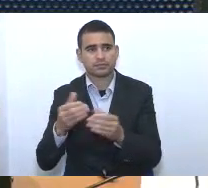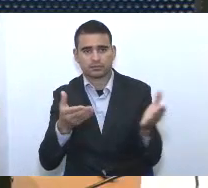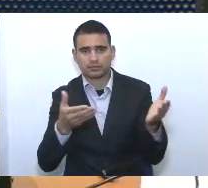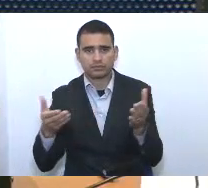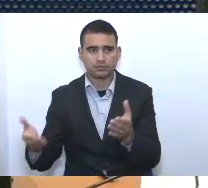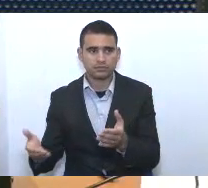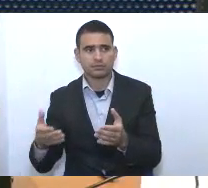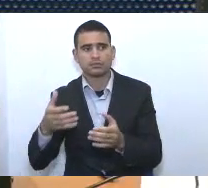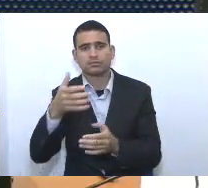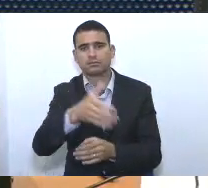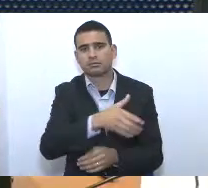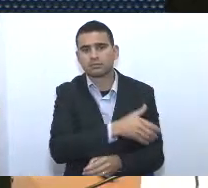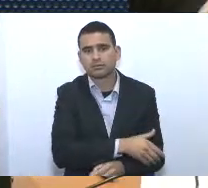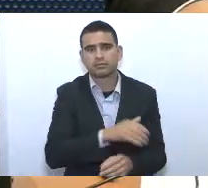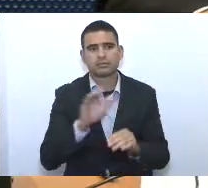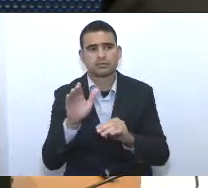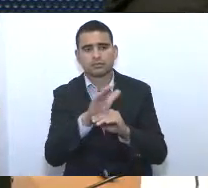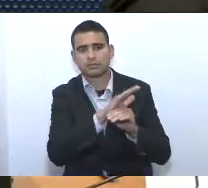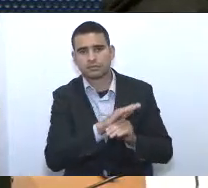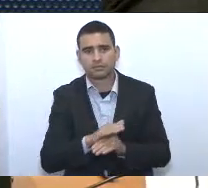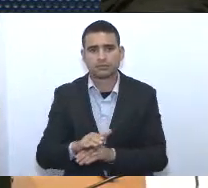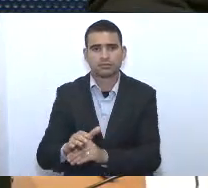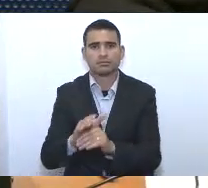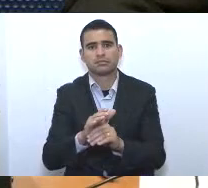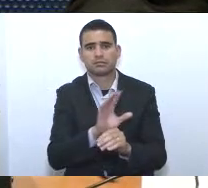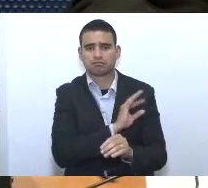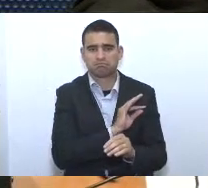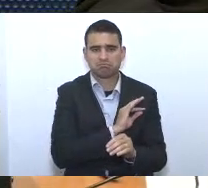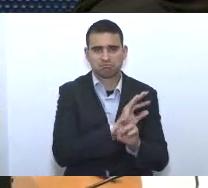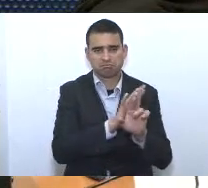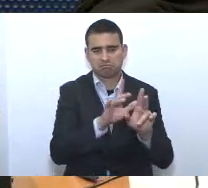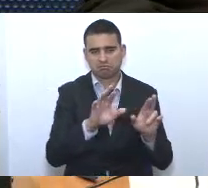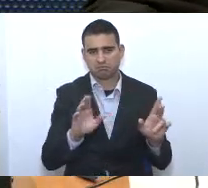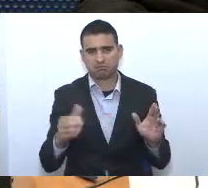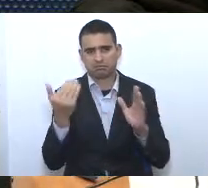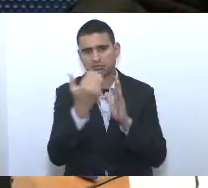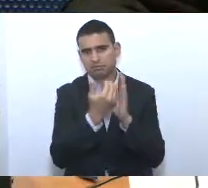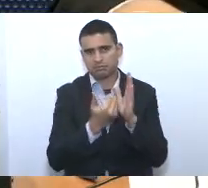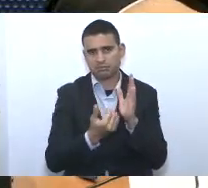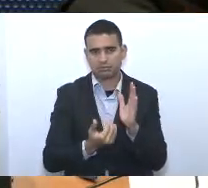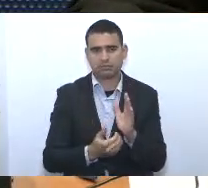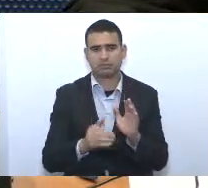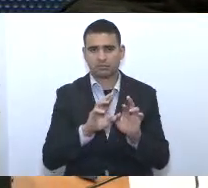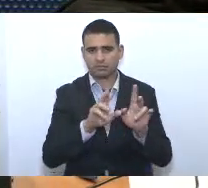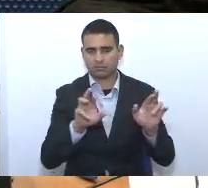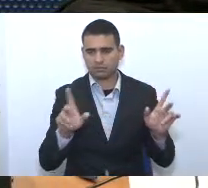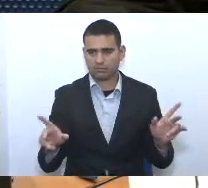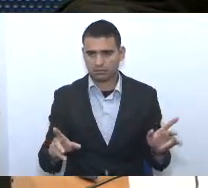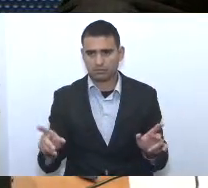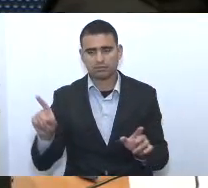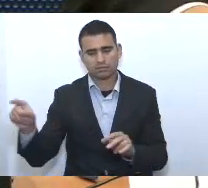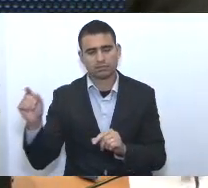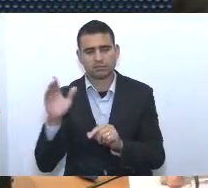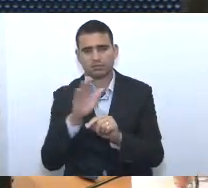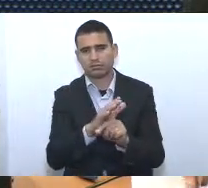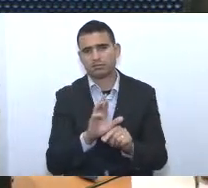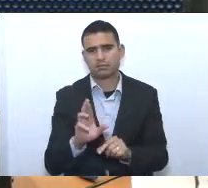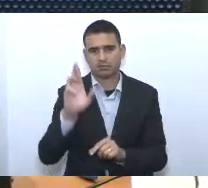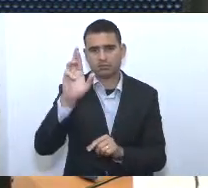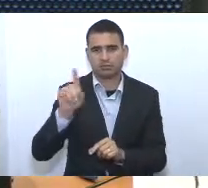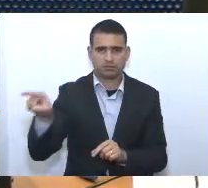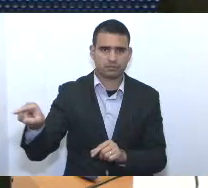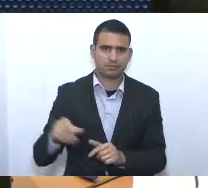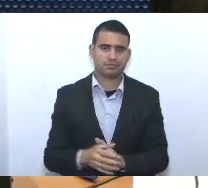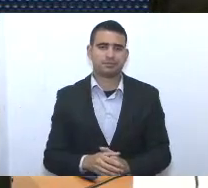judiciárias, gerencia o expediente, a manutenção e os recursos humanos de toda a secretaria. Nós